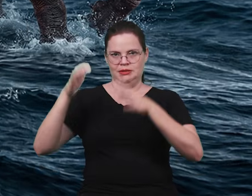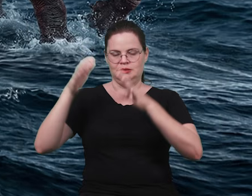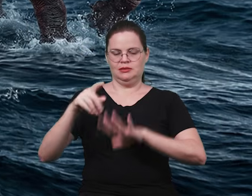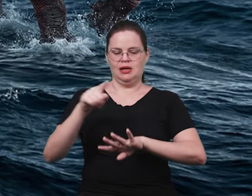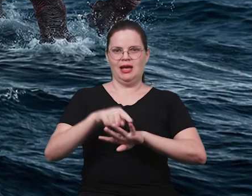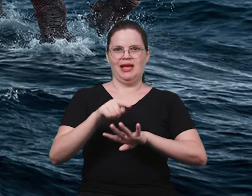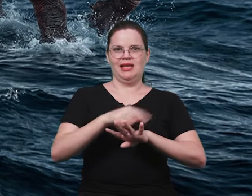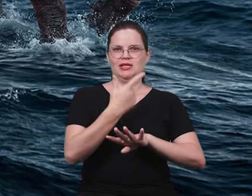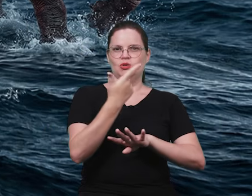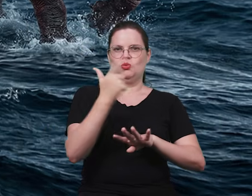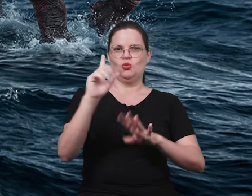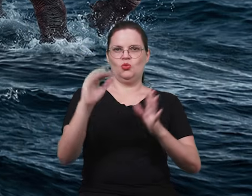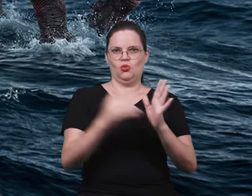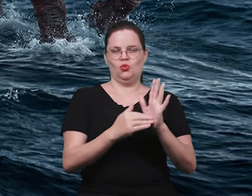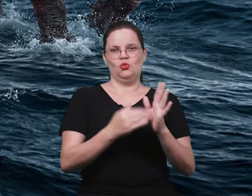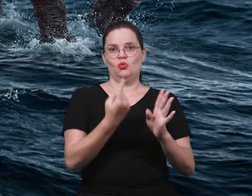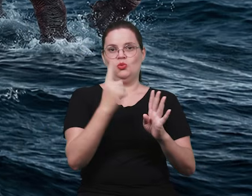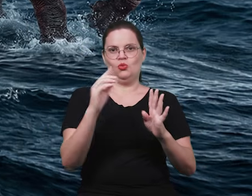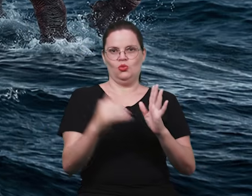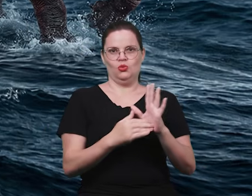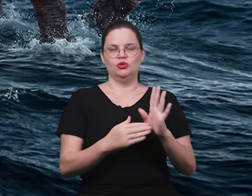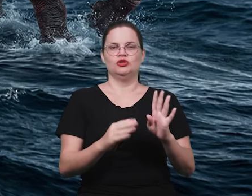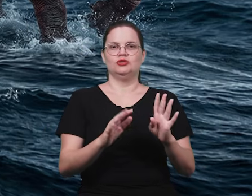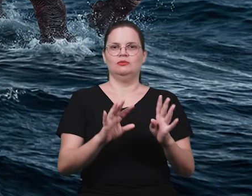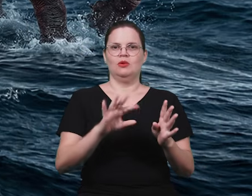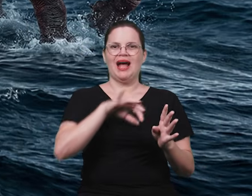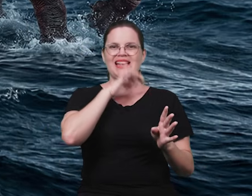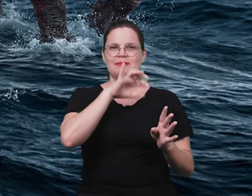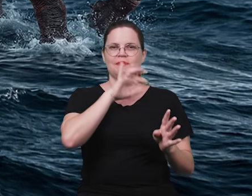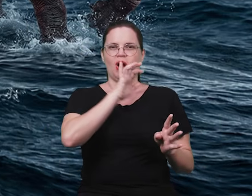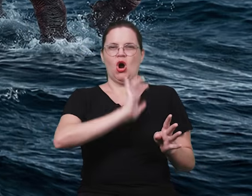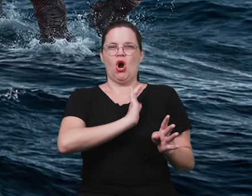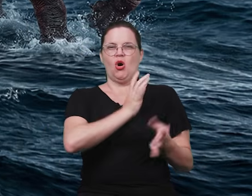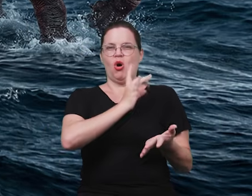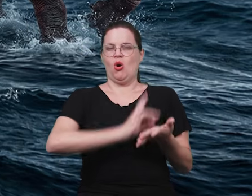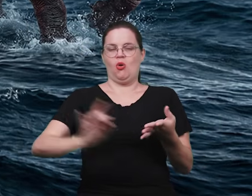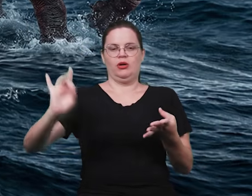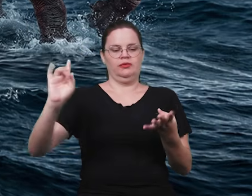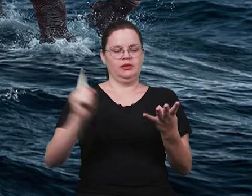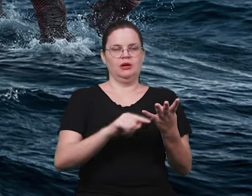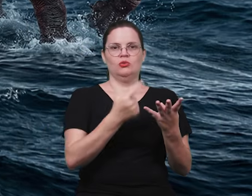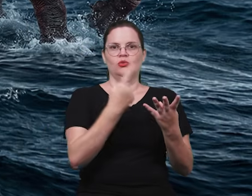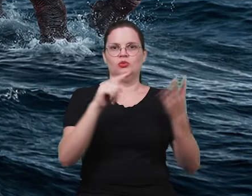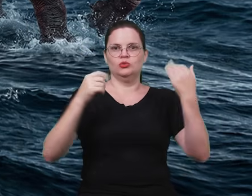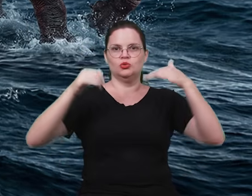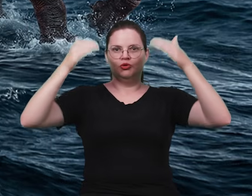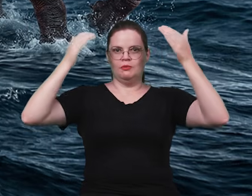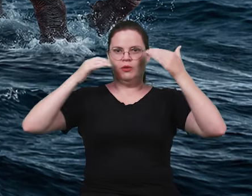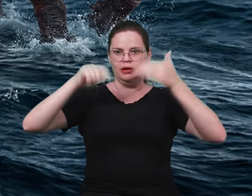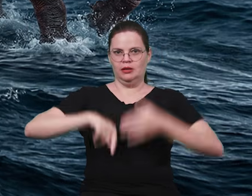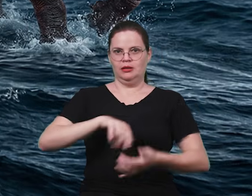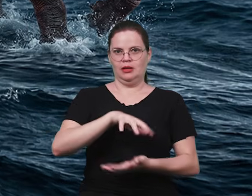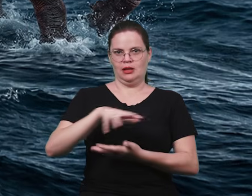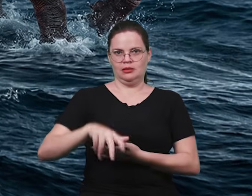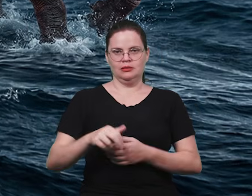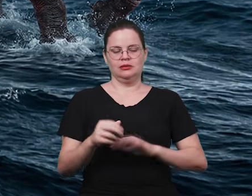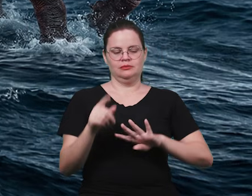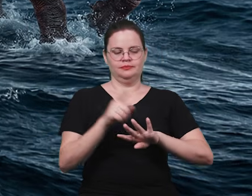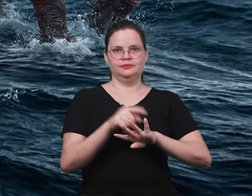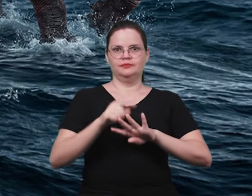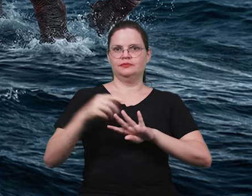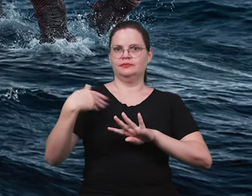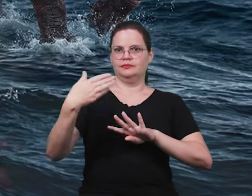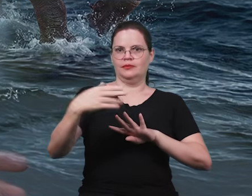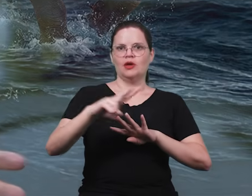e espantoso fala do último reino da terra. Isso é profético, nós vamos trabalhar nele mais